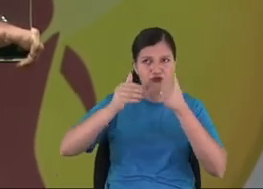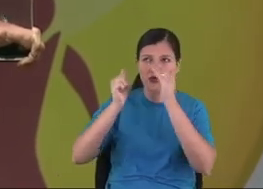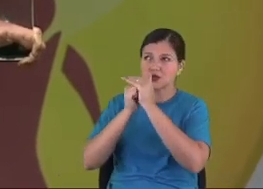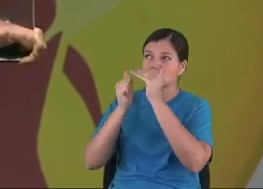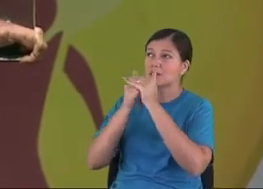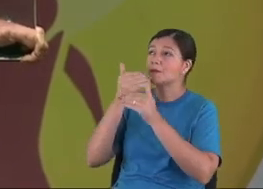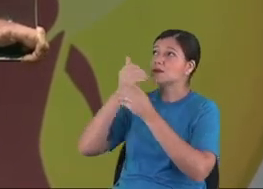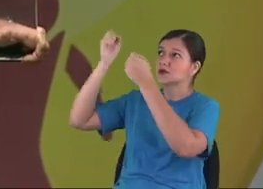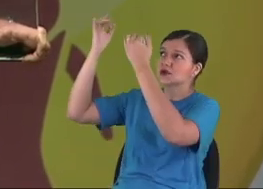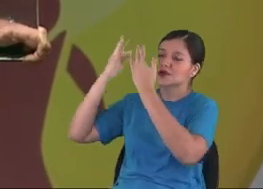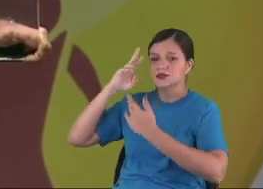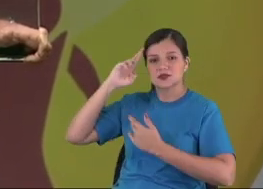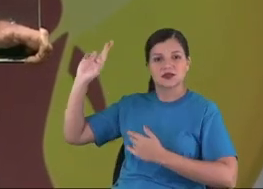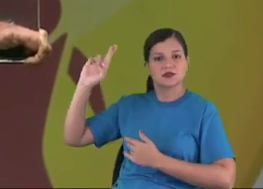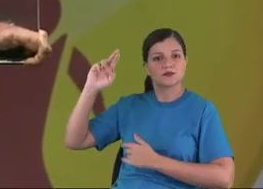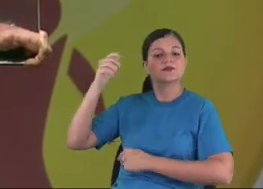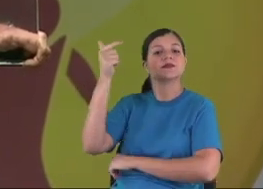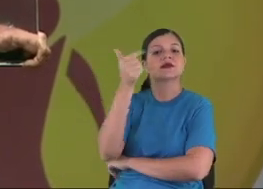Segundo,